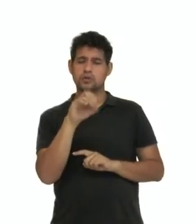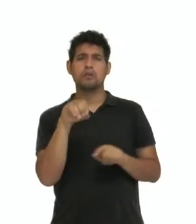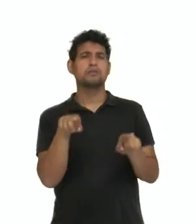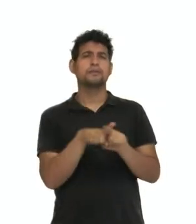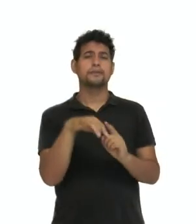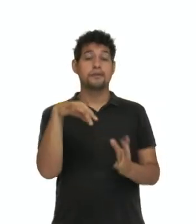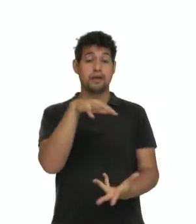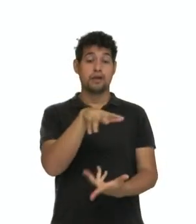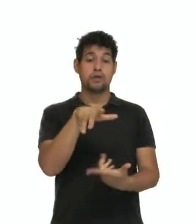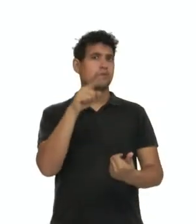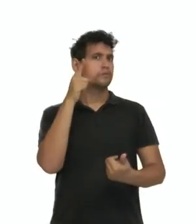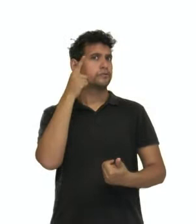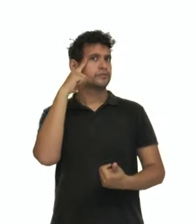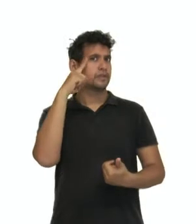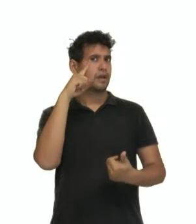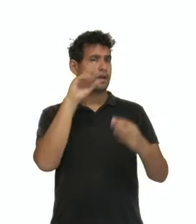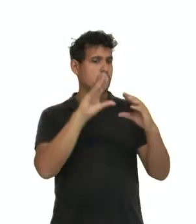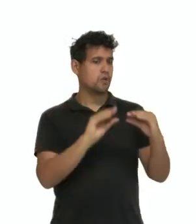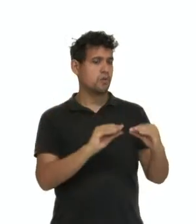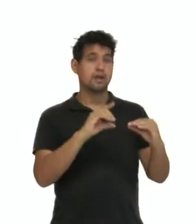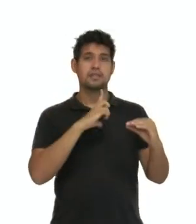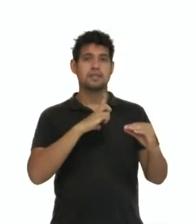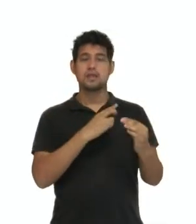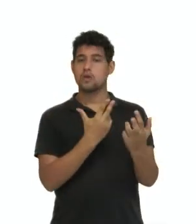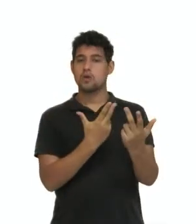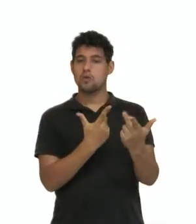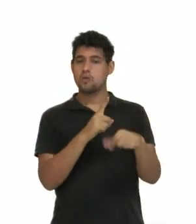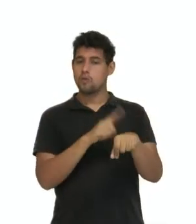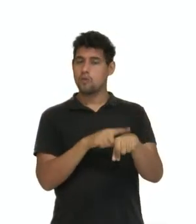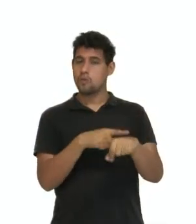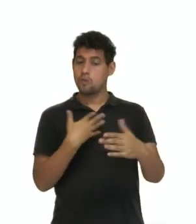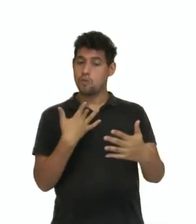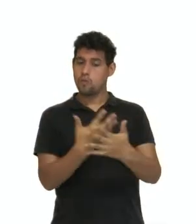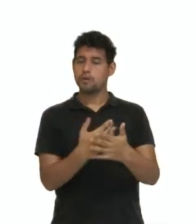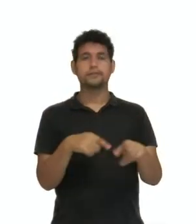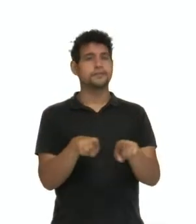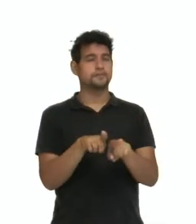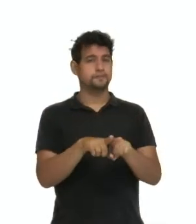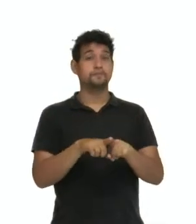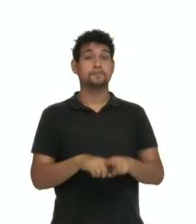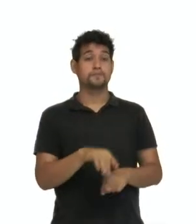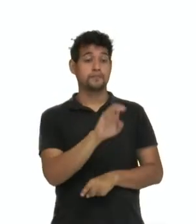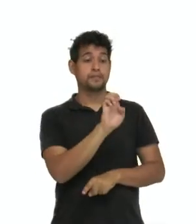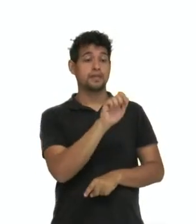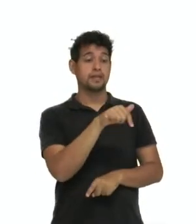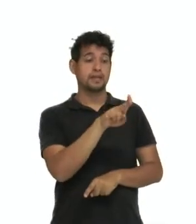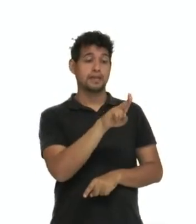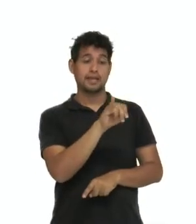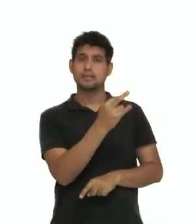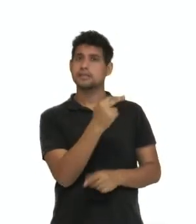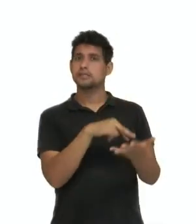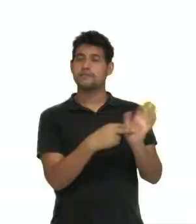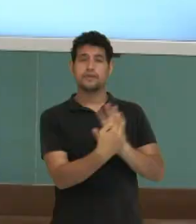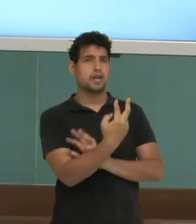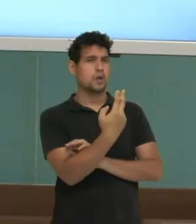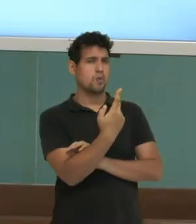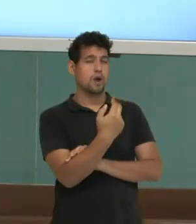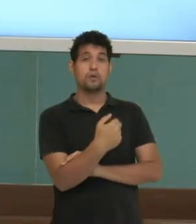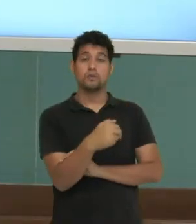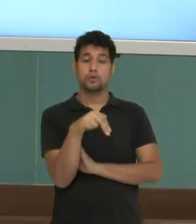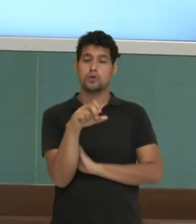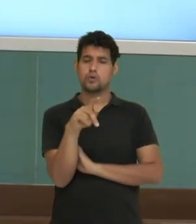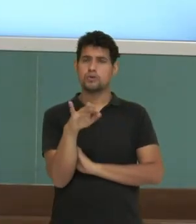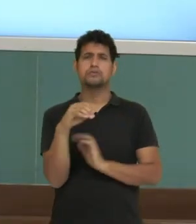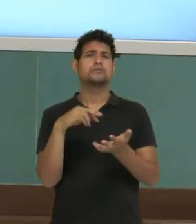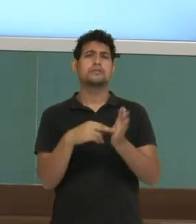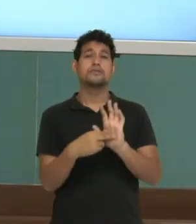em que o dia e a noite têm a mesma duração, equi, igual. Equinócio de primavera é